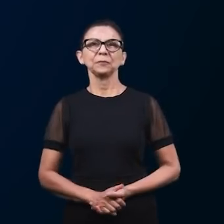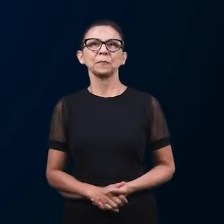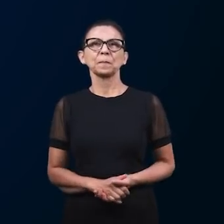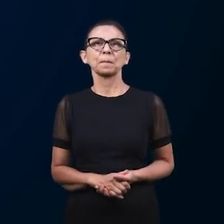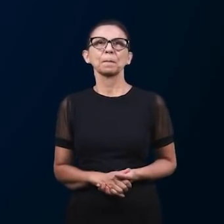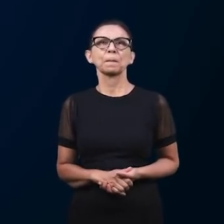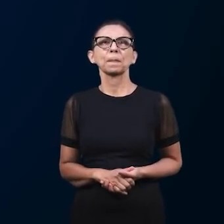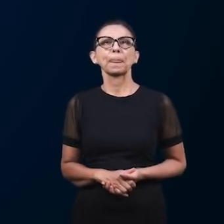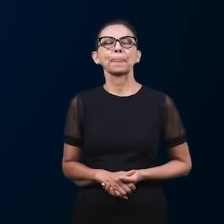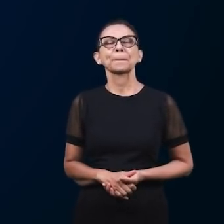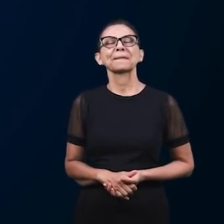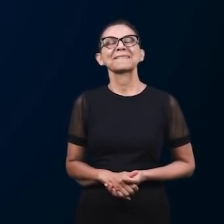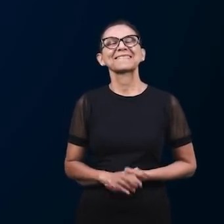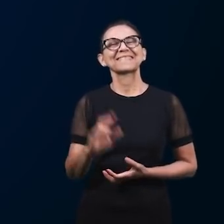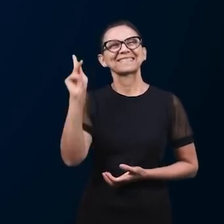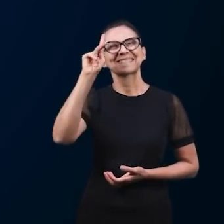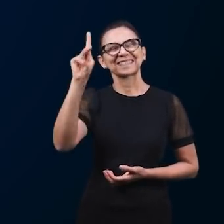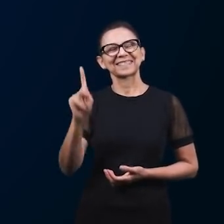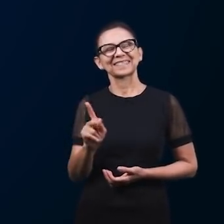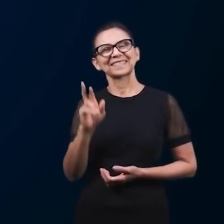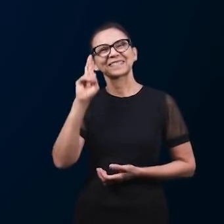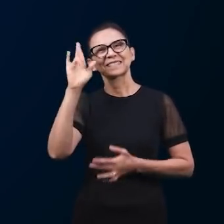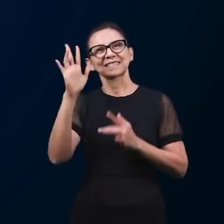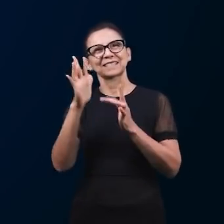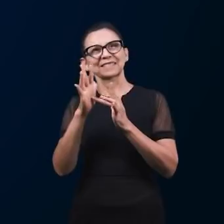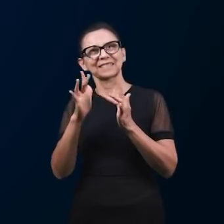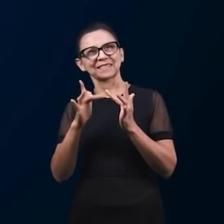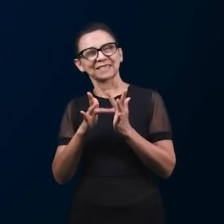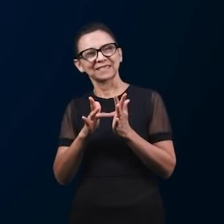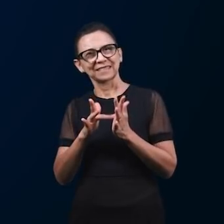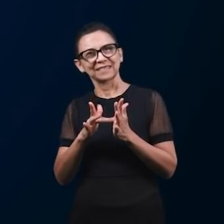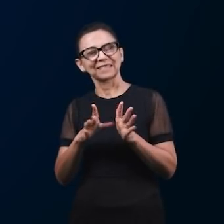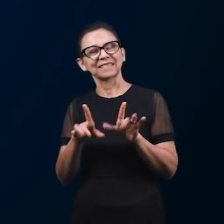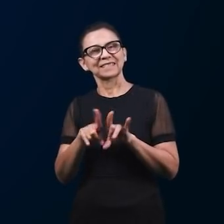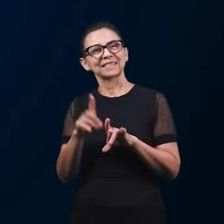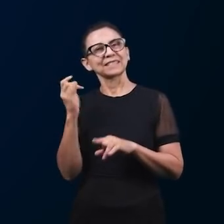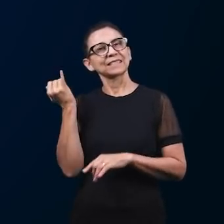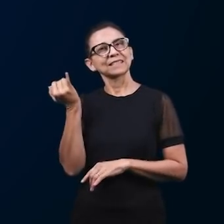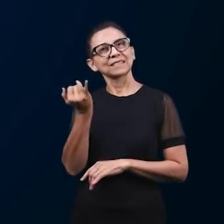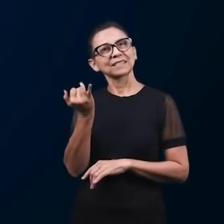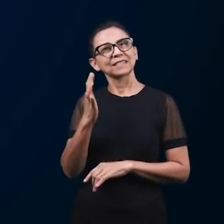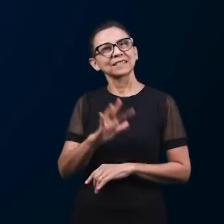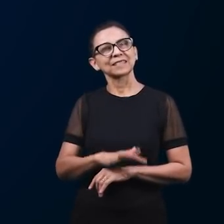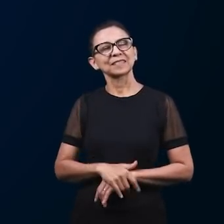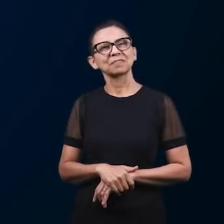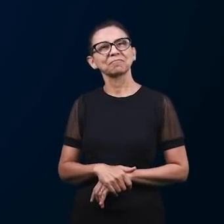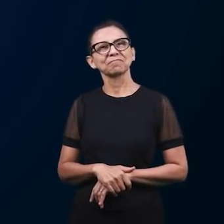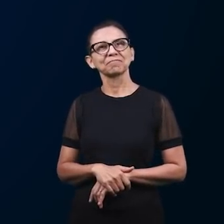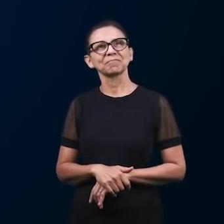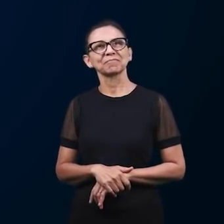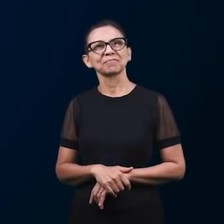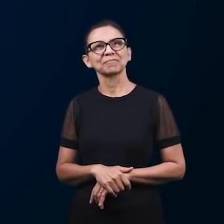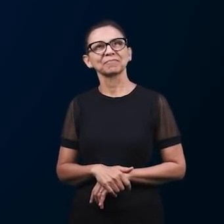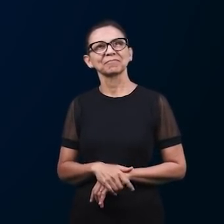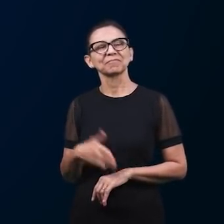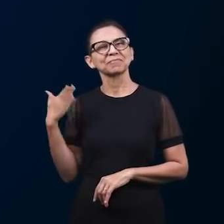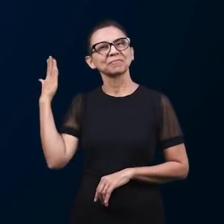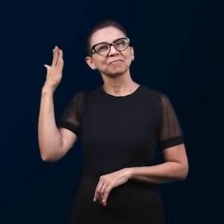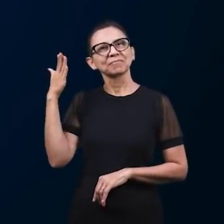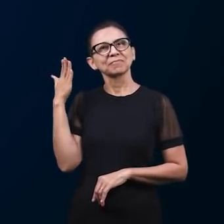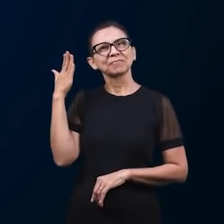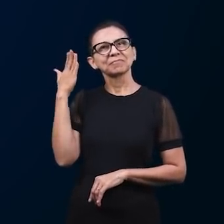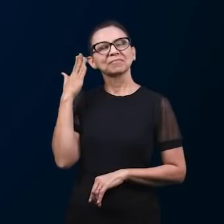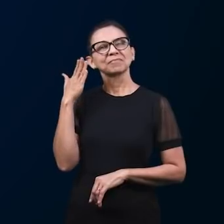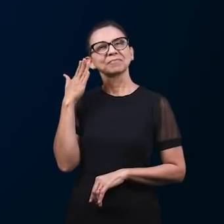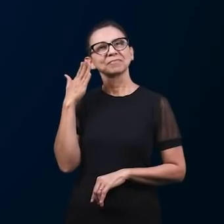os irmãos com a paz do Senhor Jesus. Queridos, eu quero deixar aqui uma palavra que